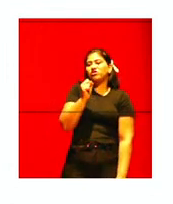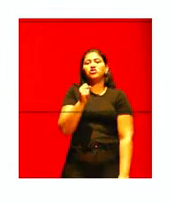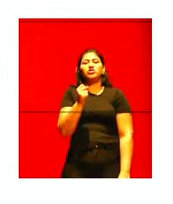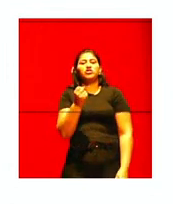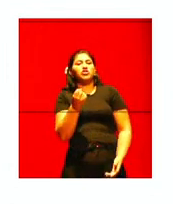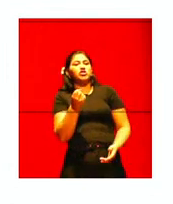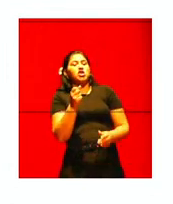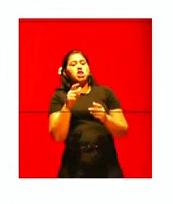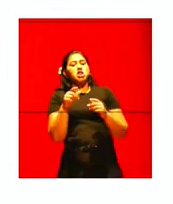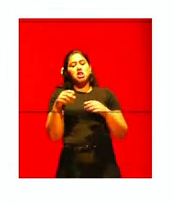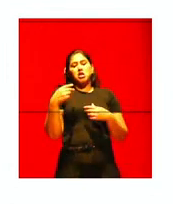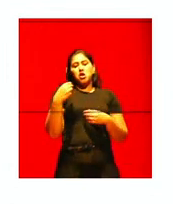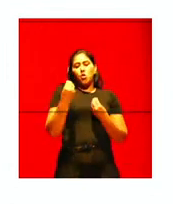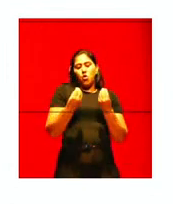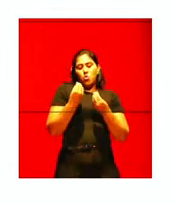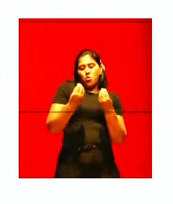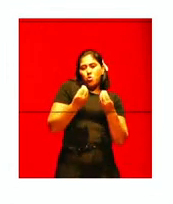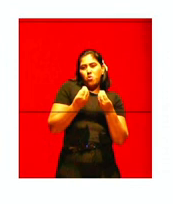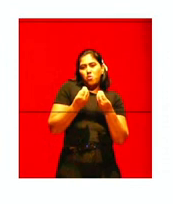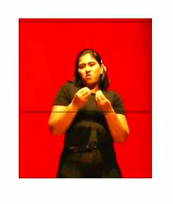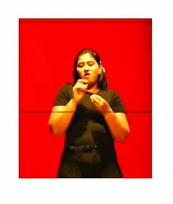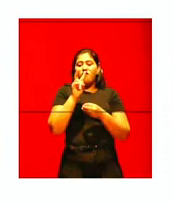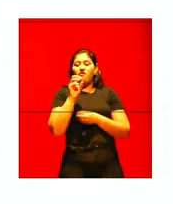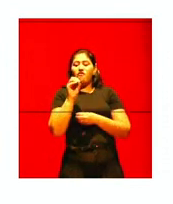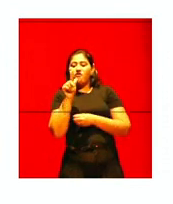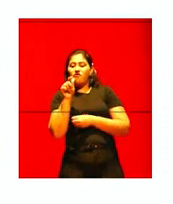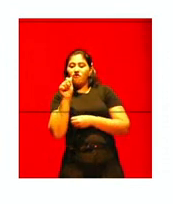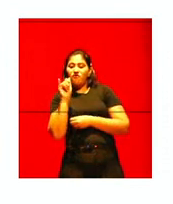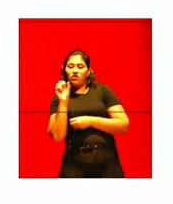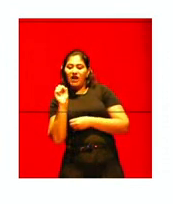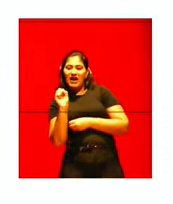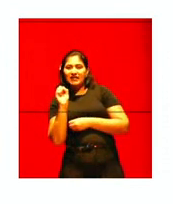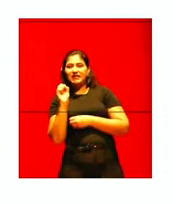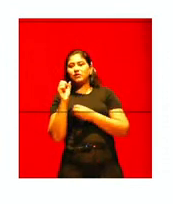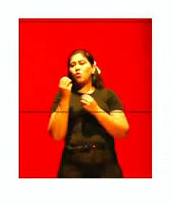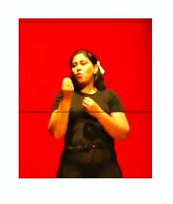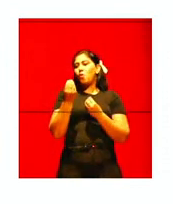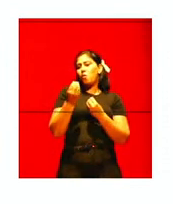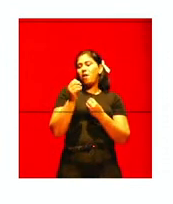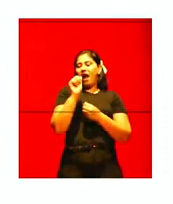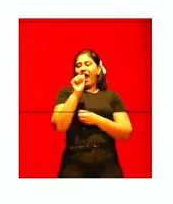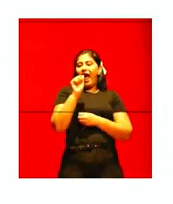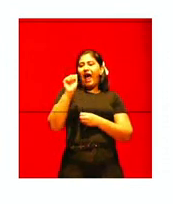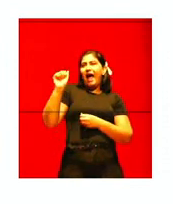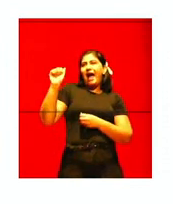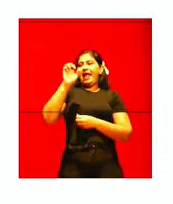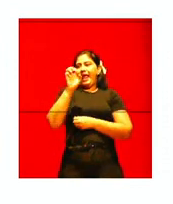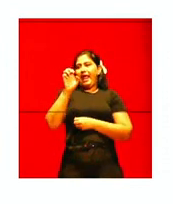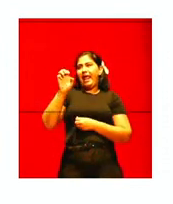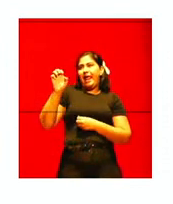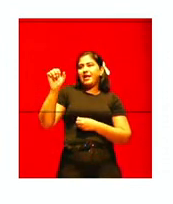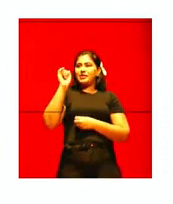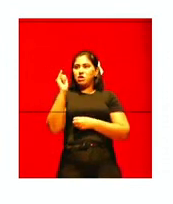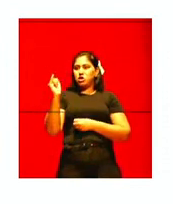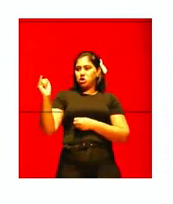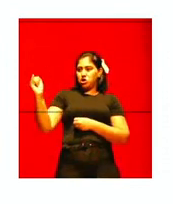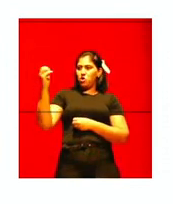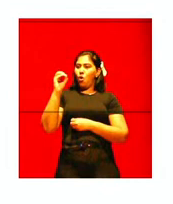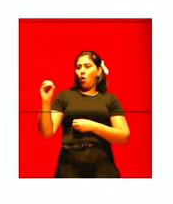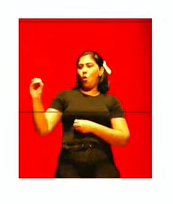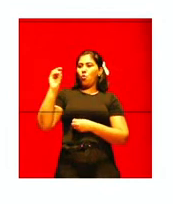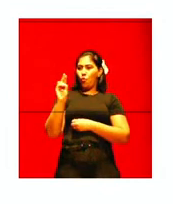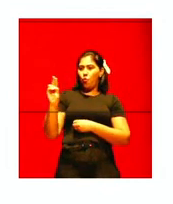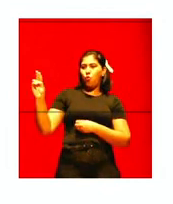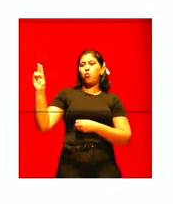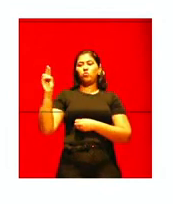paroaras escancarem as vogais? Quem se tem os 500 réis meridional, vira 5 tostões do rio